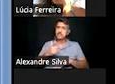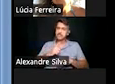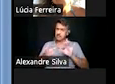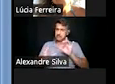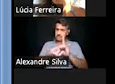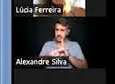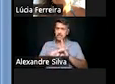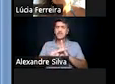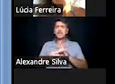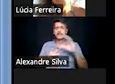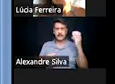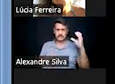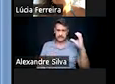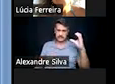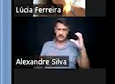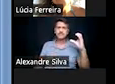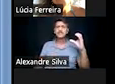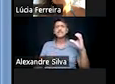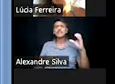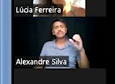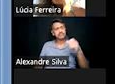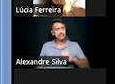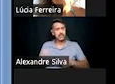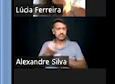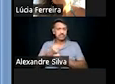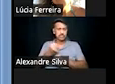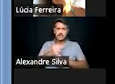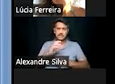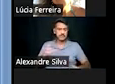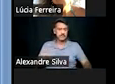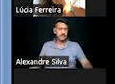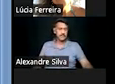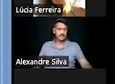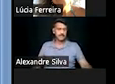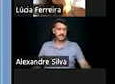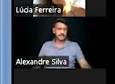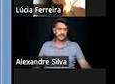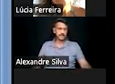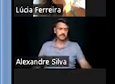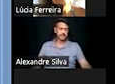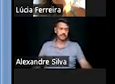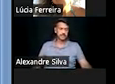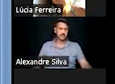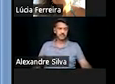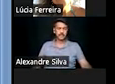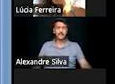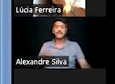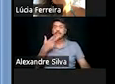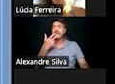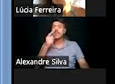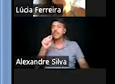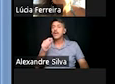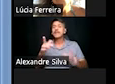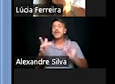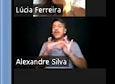ciência. São os operários da mineração, da construção civil, quem está mais em contato com a terra. Quem tem esse